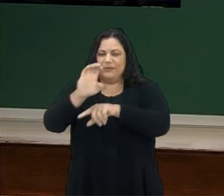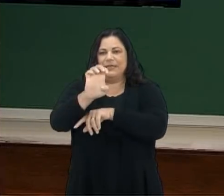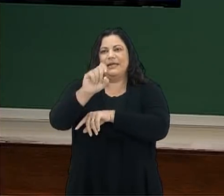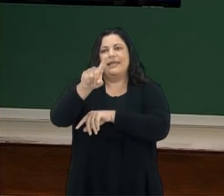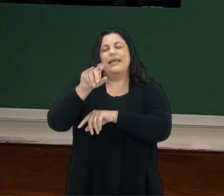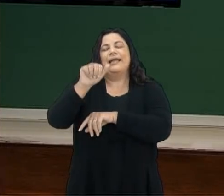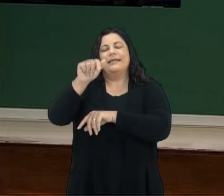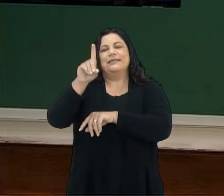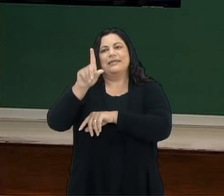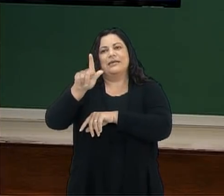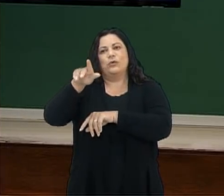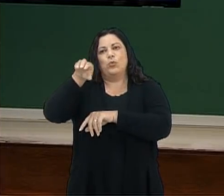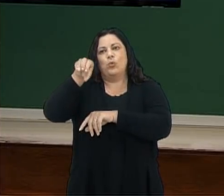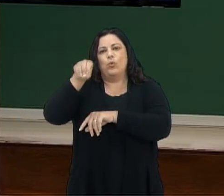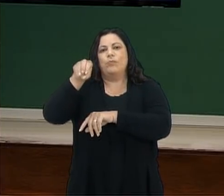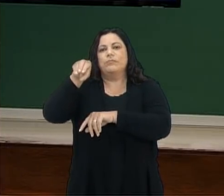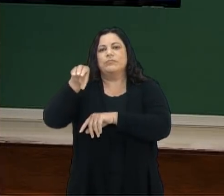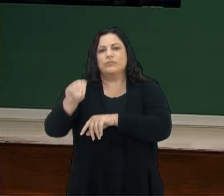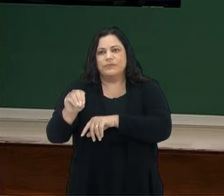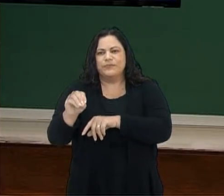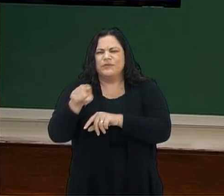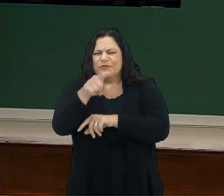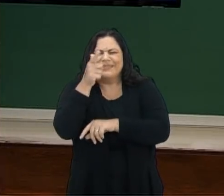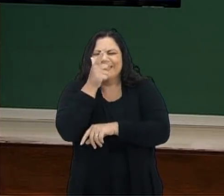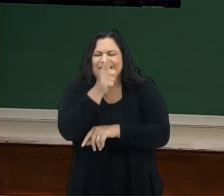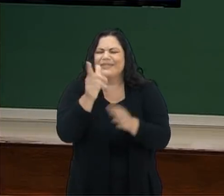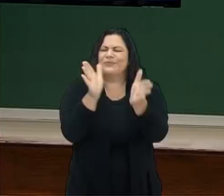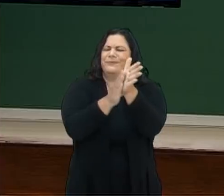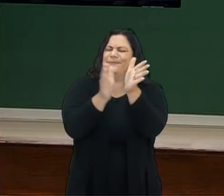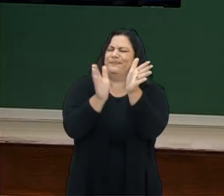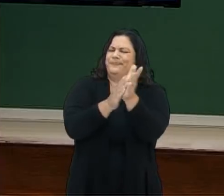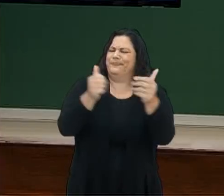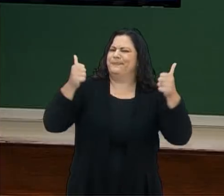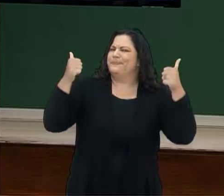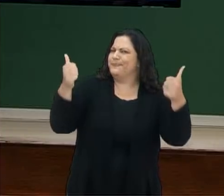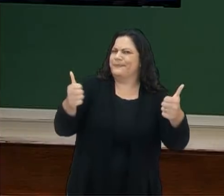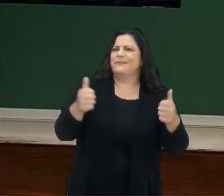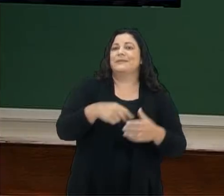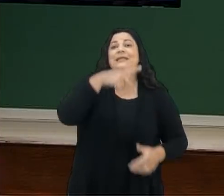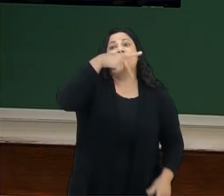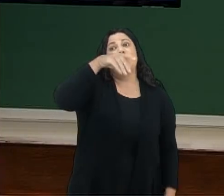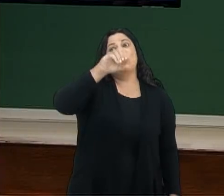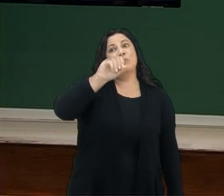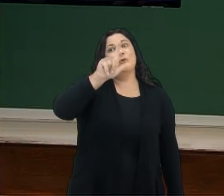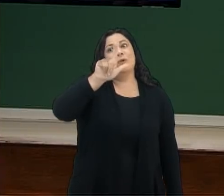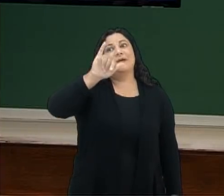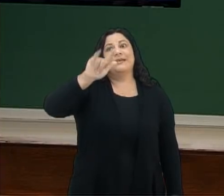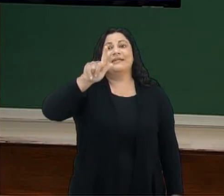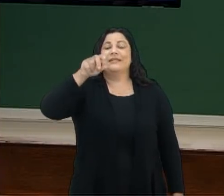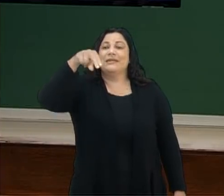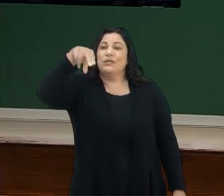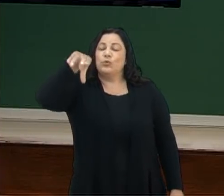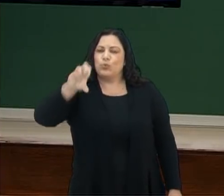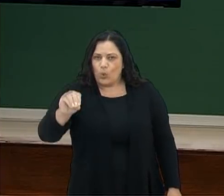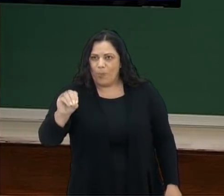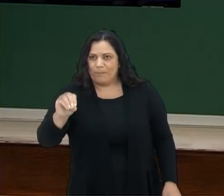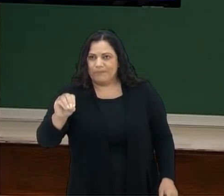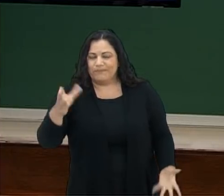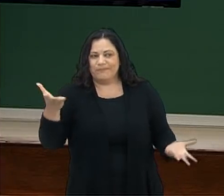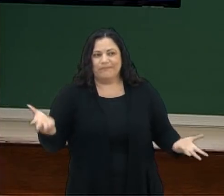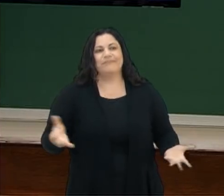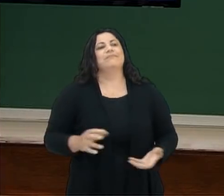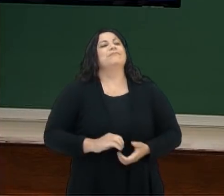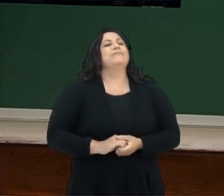medida. Então, se você acertou, parabéns, tá craque já em polígonos regulares. O que a gente vai fazer agora é aprender... ainda não,